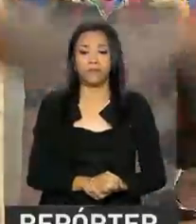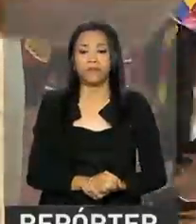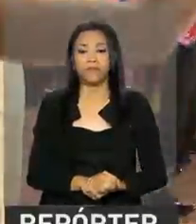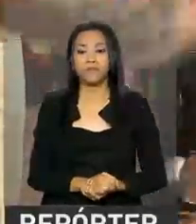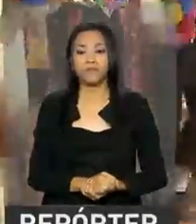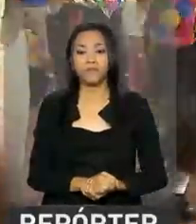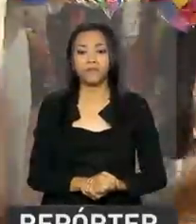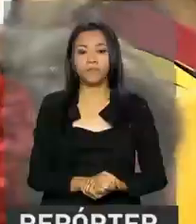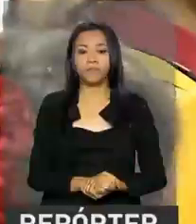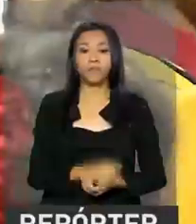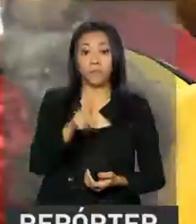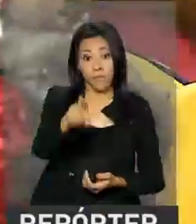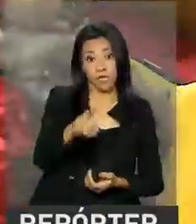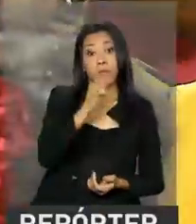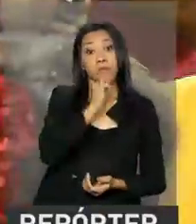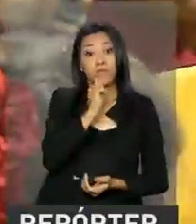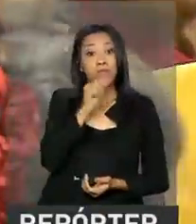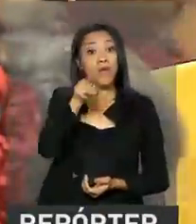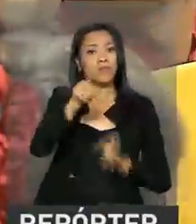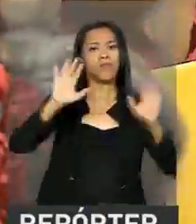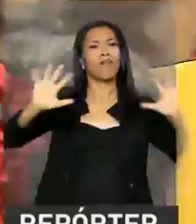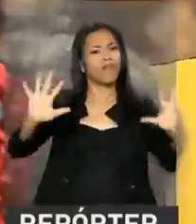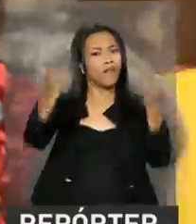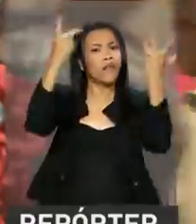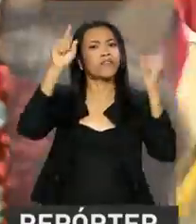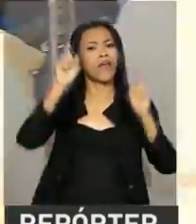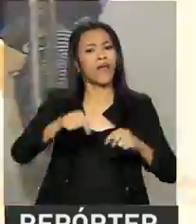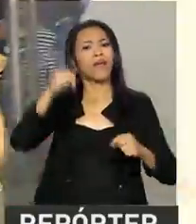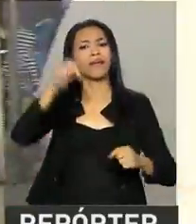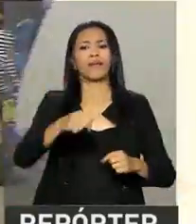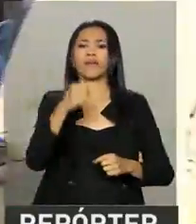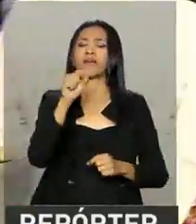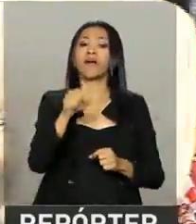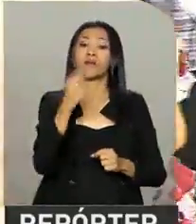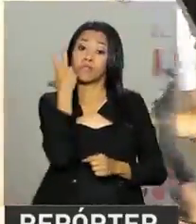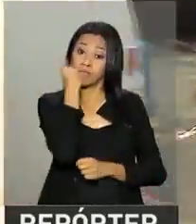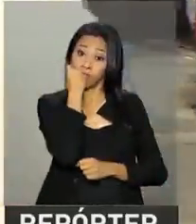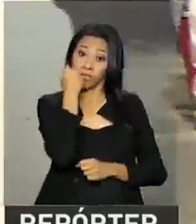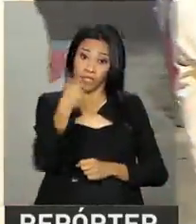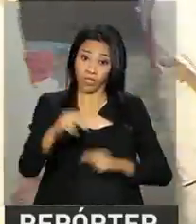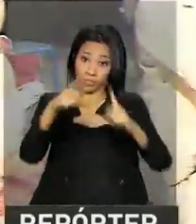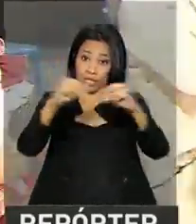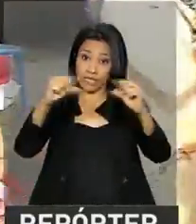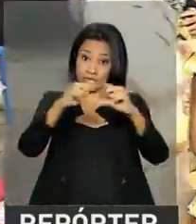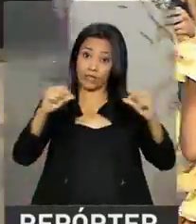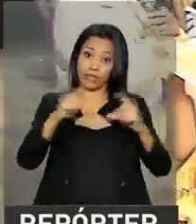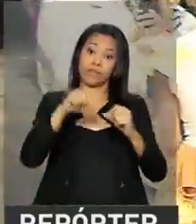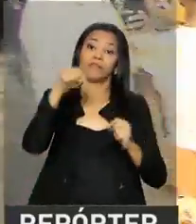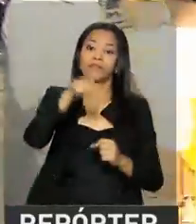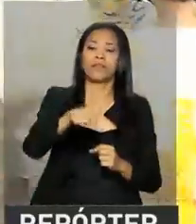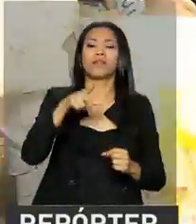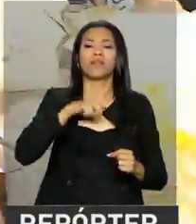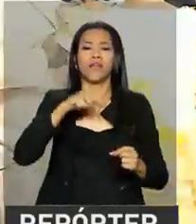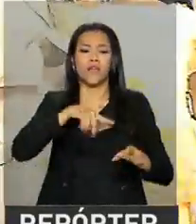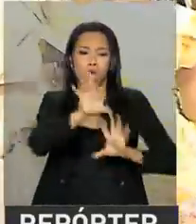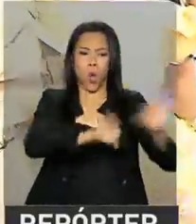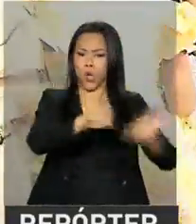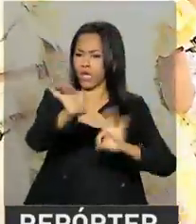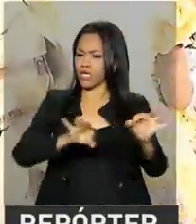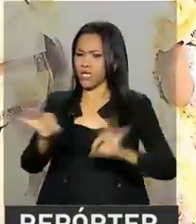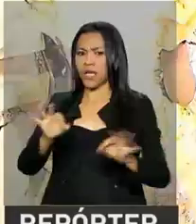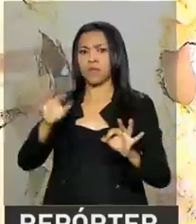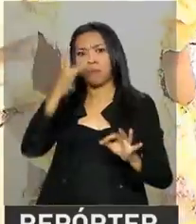diversão um exemplo dessas festas está em Taguatinga uma das cidades do Distrito Federal formada por